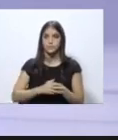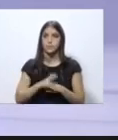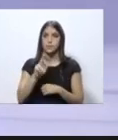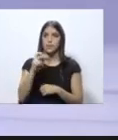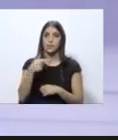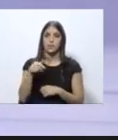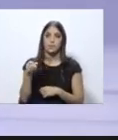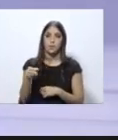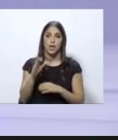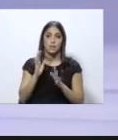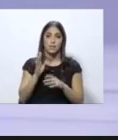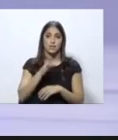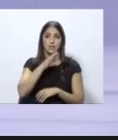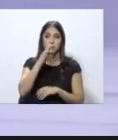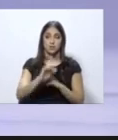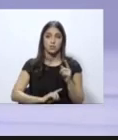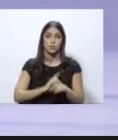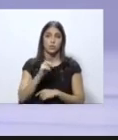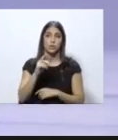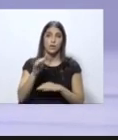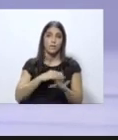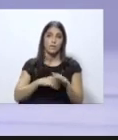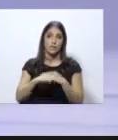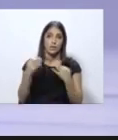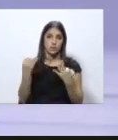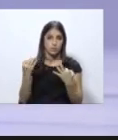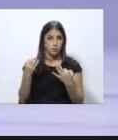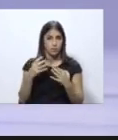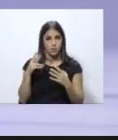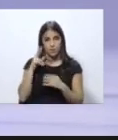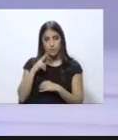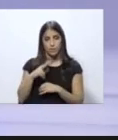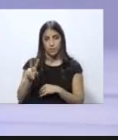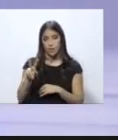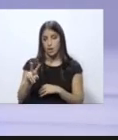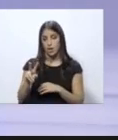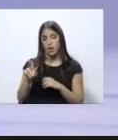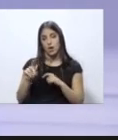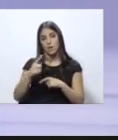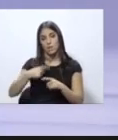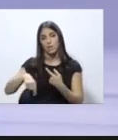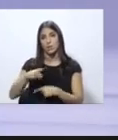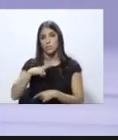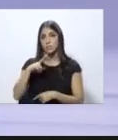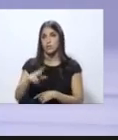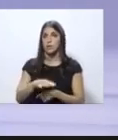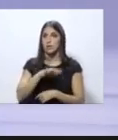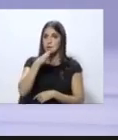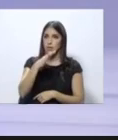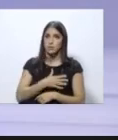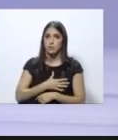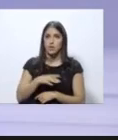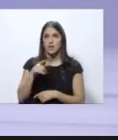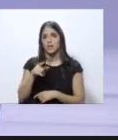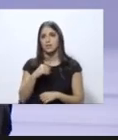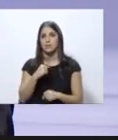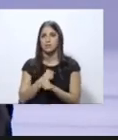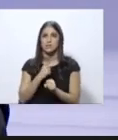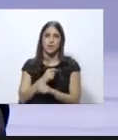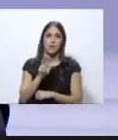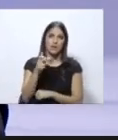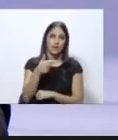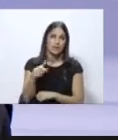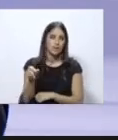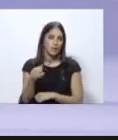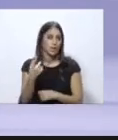é preciso dizê-lo, fez uma vez mais uma excelente cobertura da volta a Portugal. Há muita gente, amigos, que me dizem, ah, mas isto não é um trabalho próprio da RTP, porque